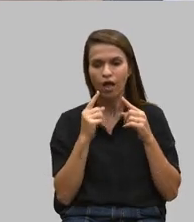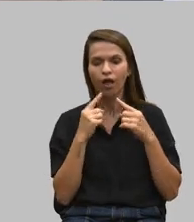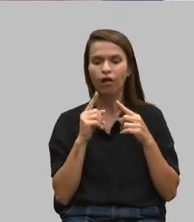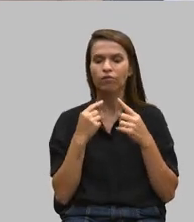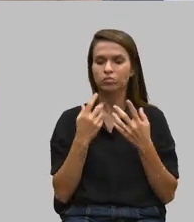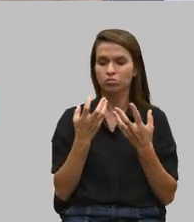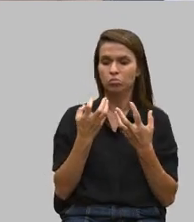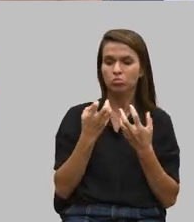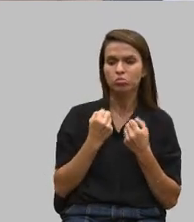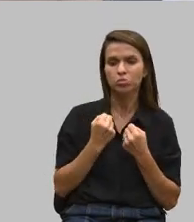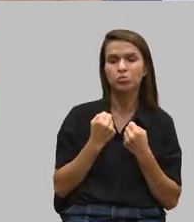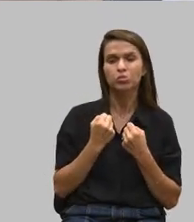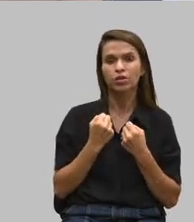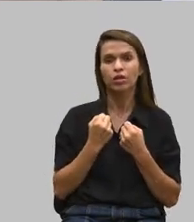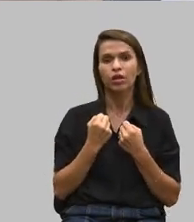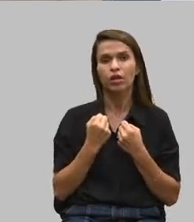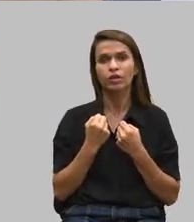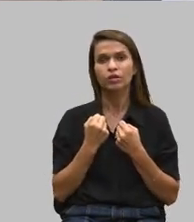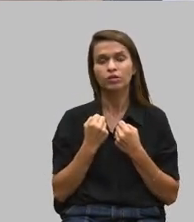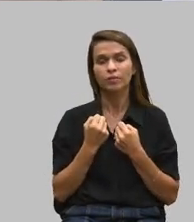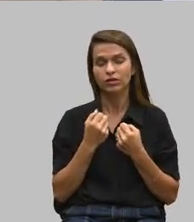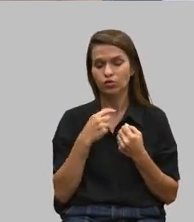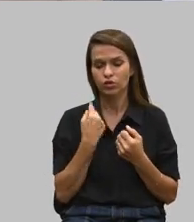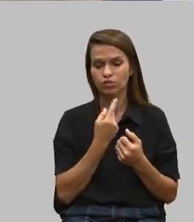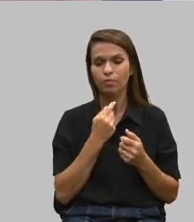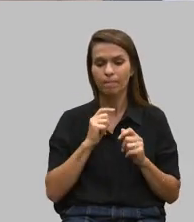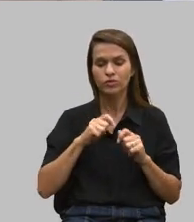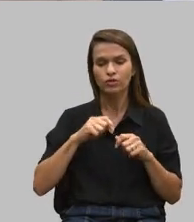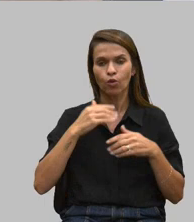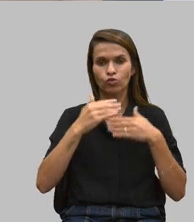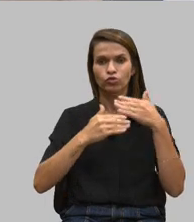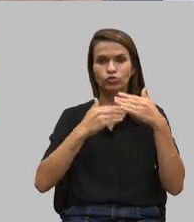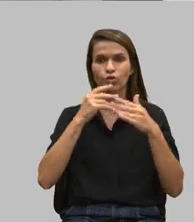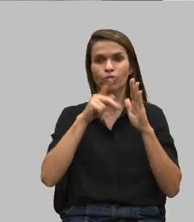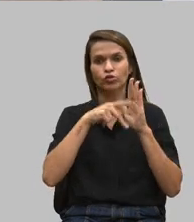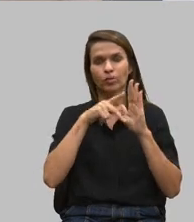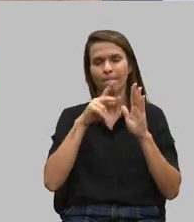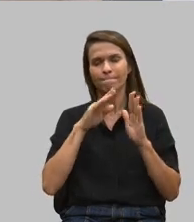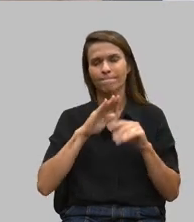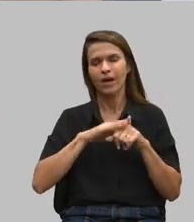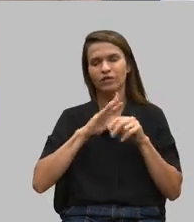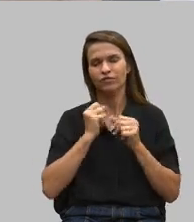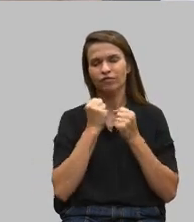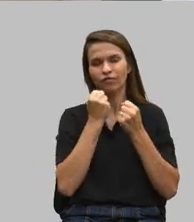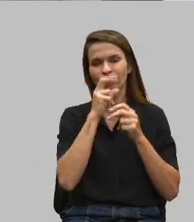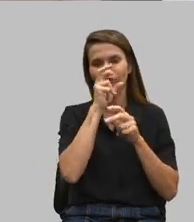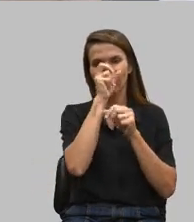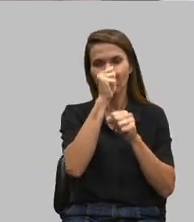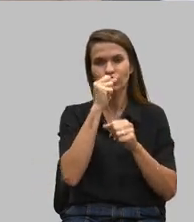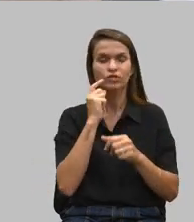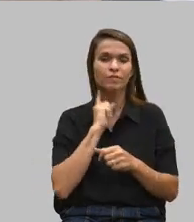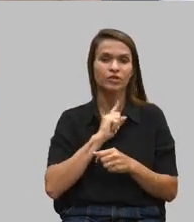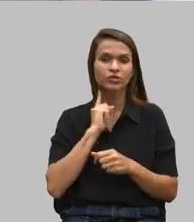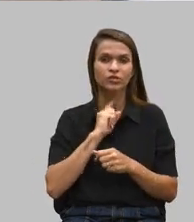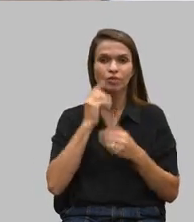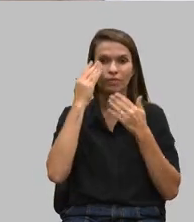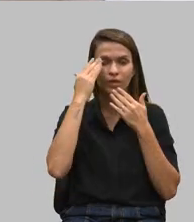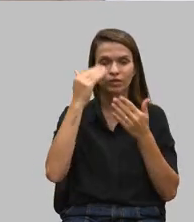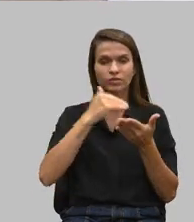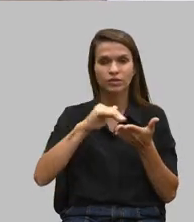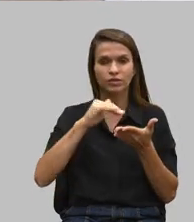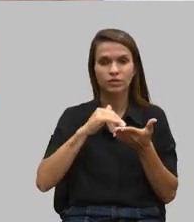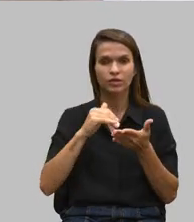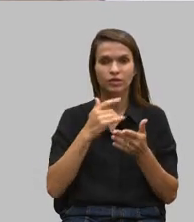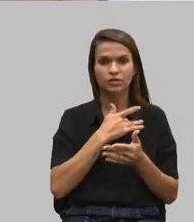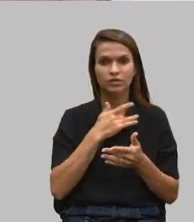serão bem-vindas para que a gente possa construir um projeto ainda mais forte nossas Minas Gerais Muito obrigado à secretaria de saúde